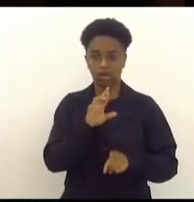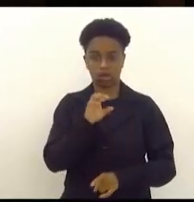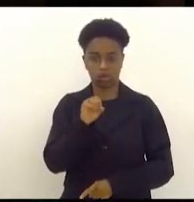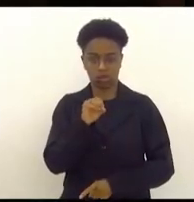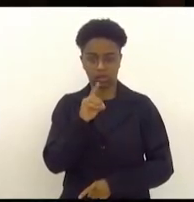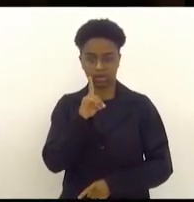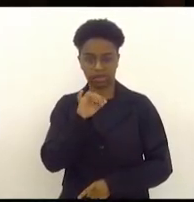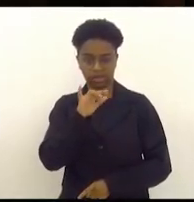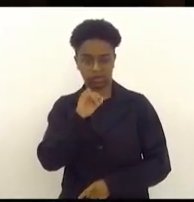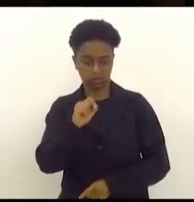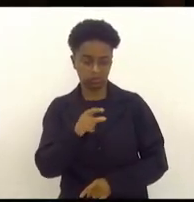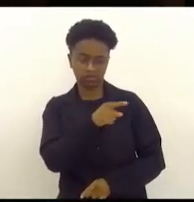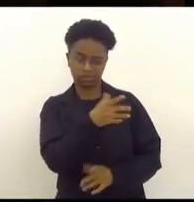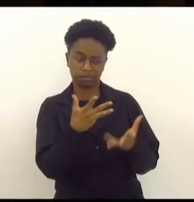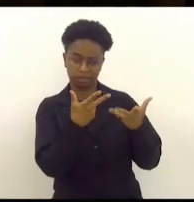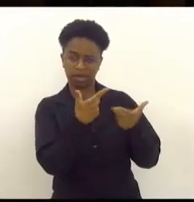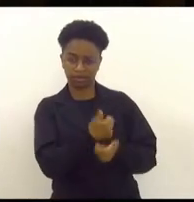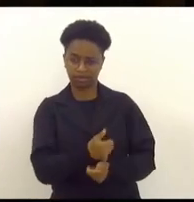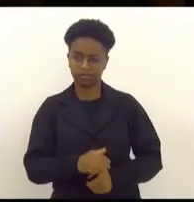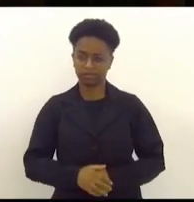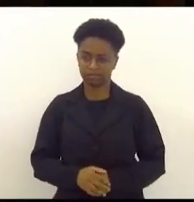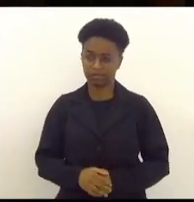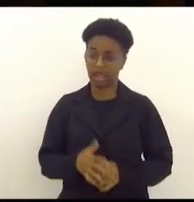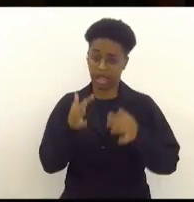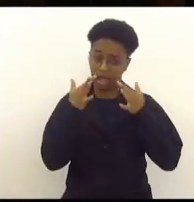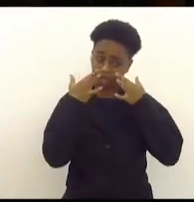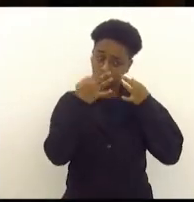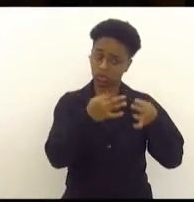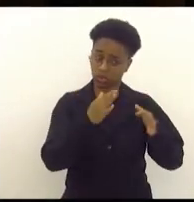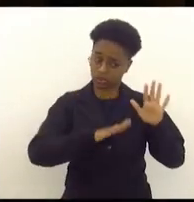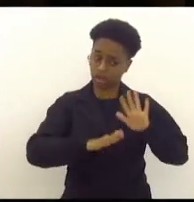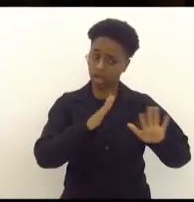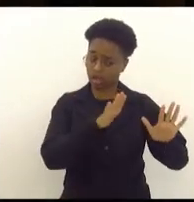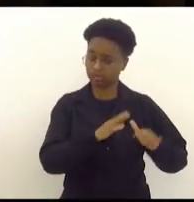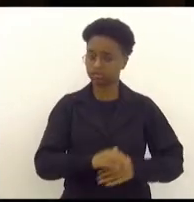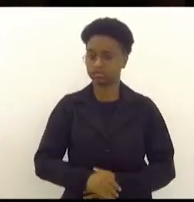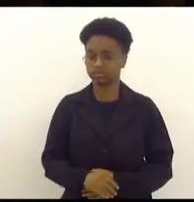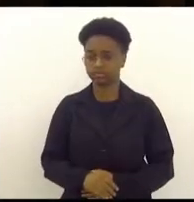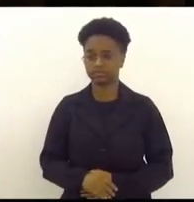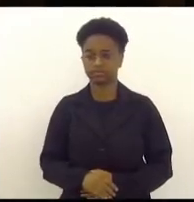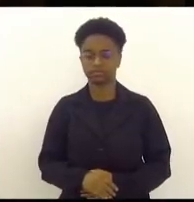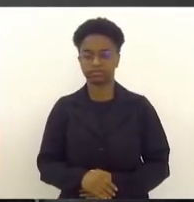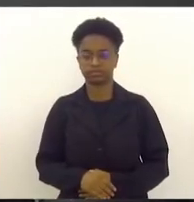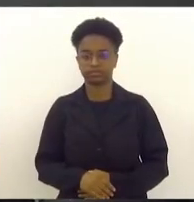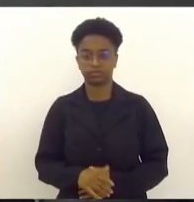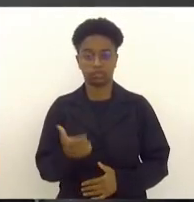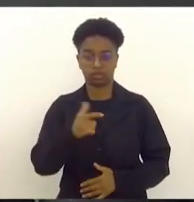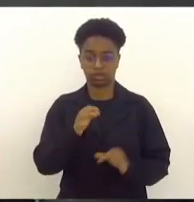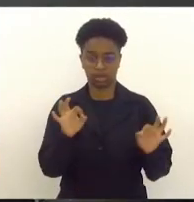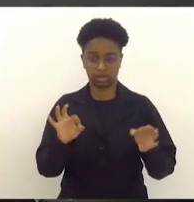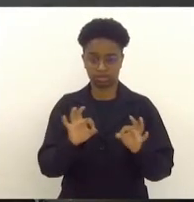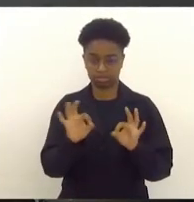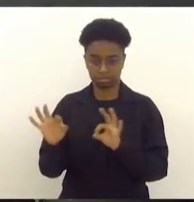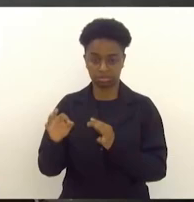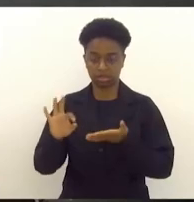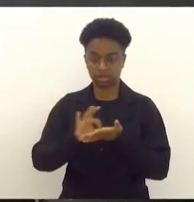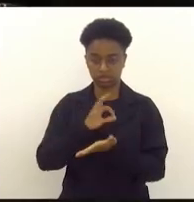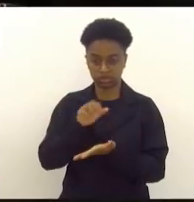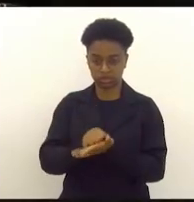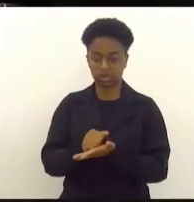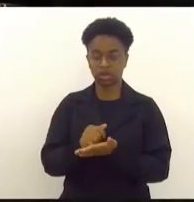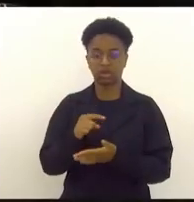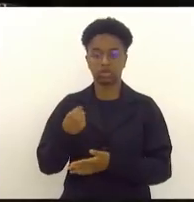você é o cara cuidado com os roliça não havendo mais orador escrito